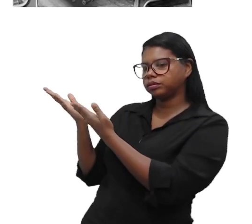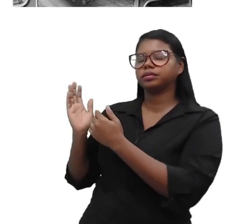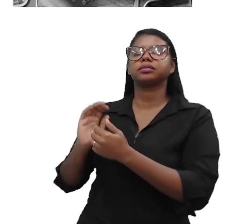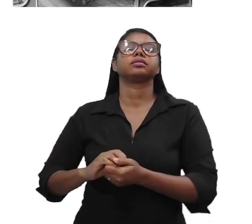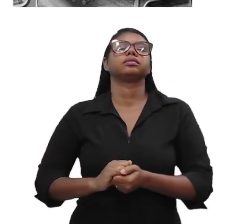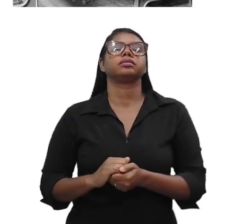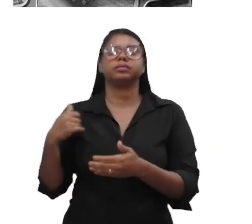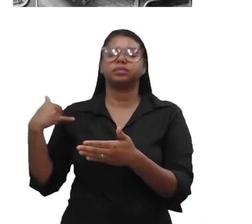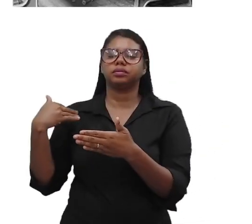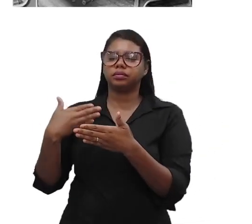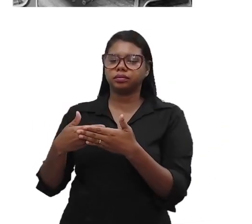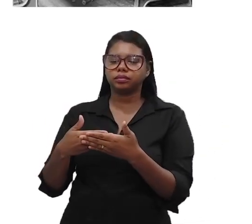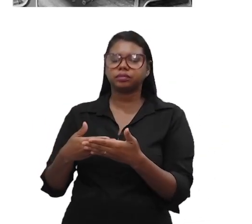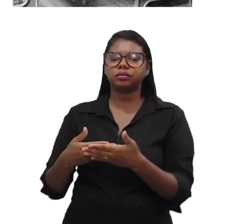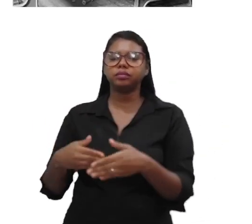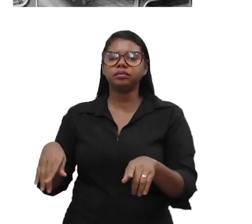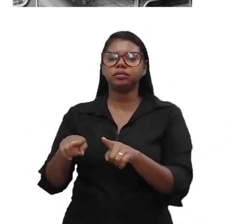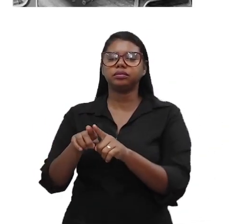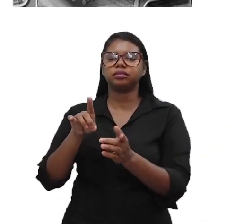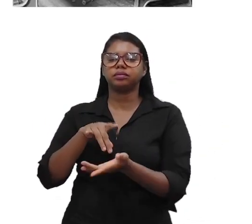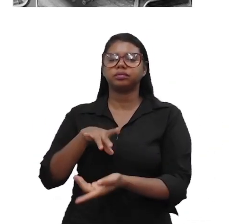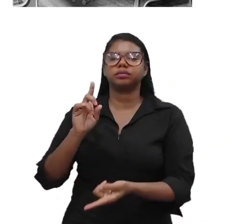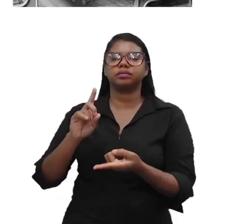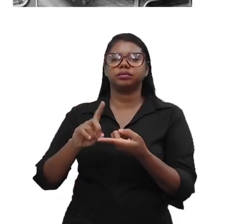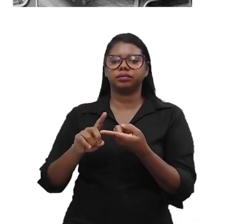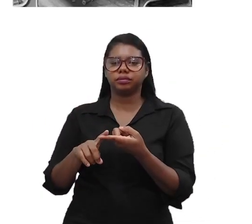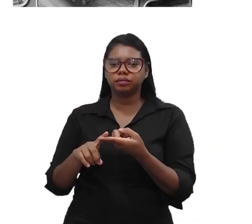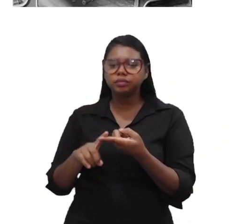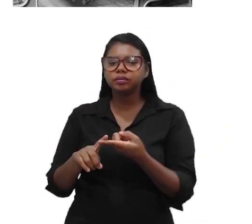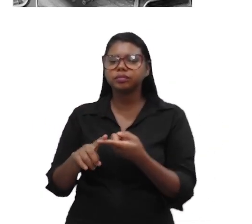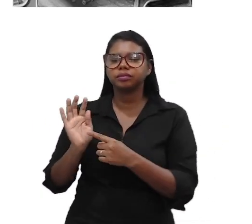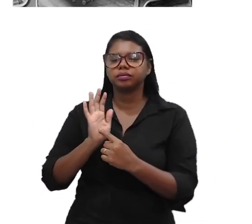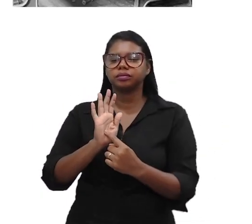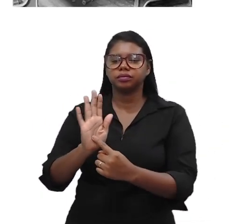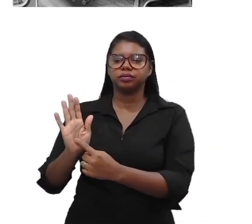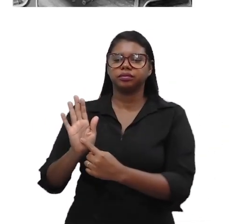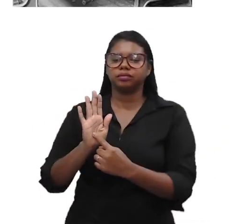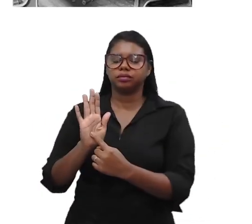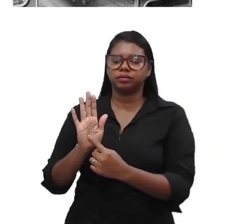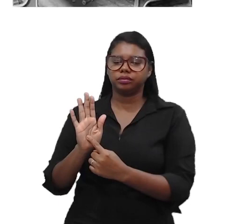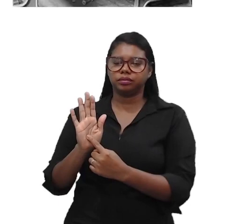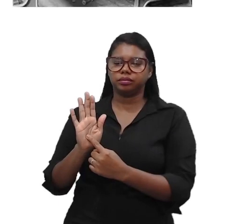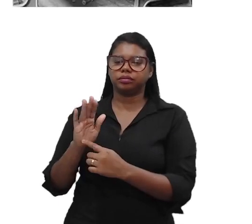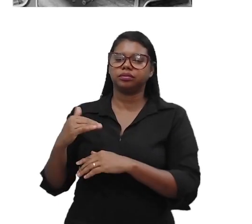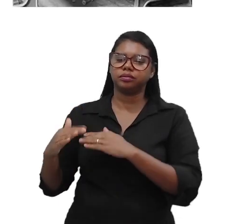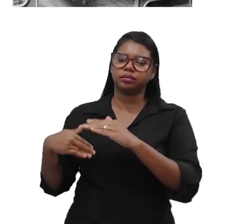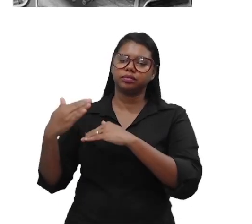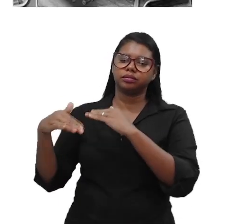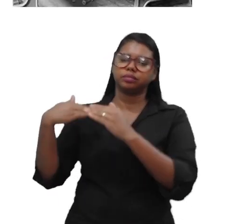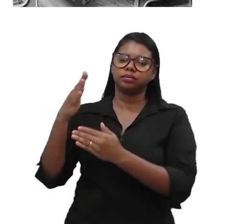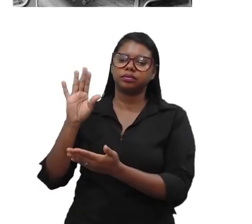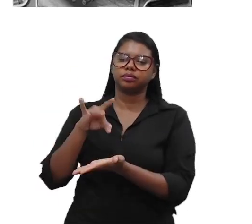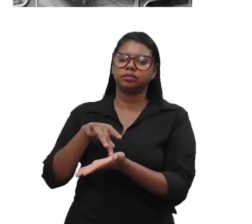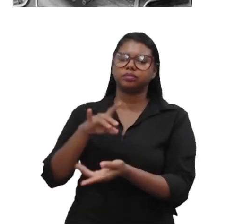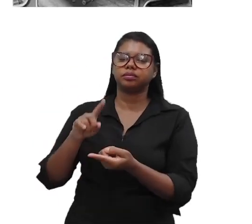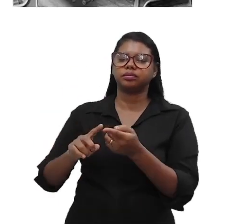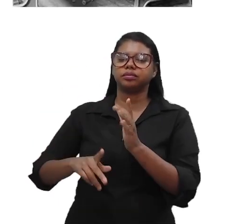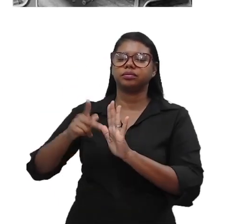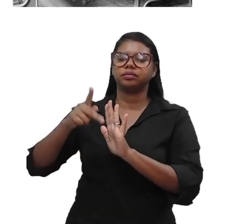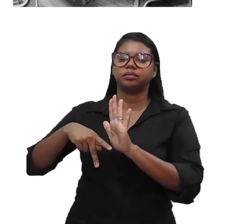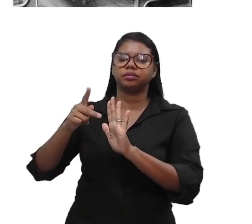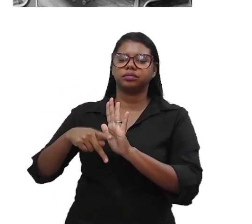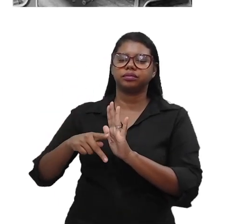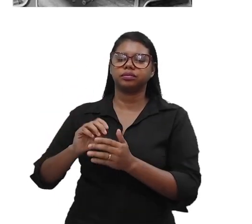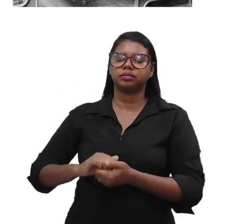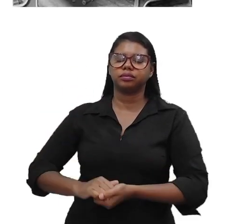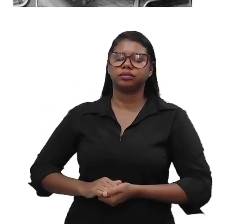partir de determinado momento, passou a ser extremamente desenvolvida através de projetos, né?